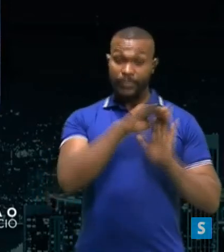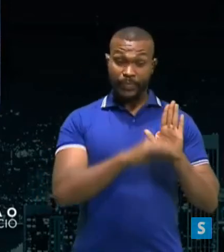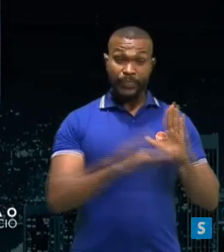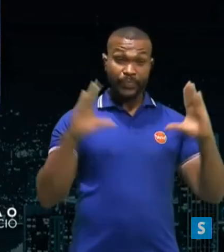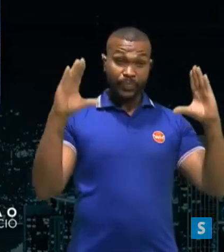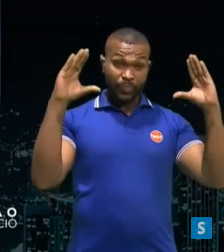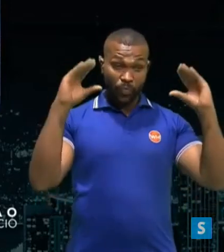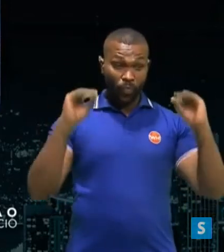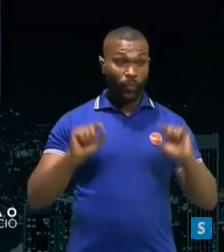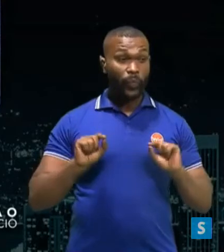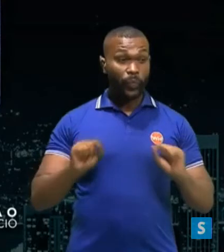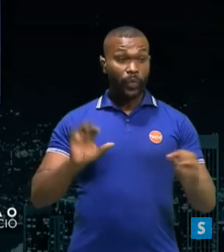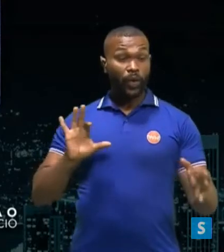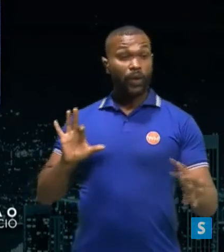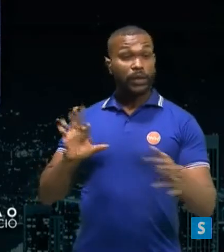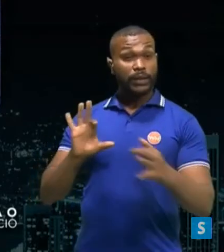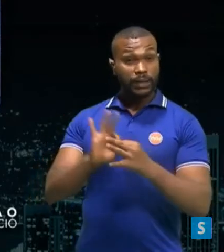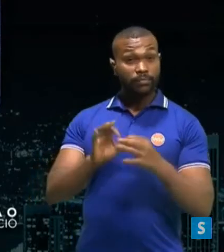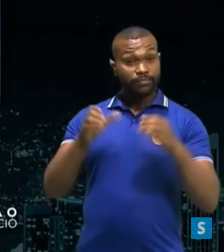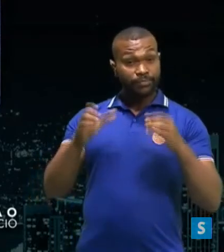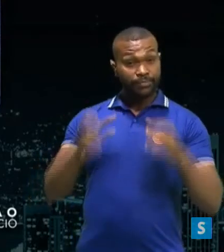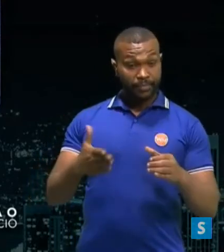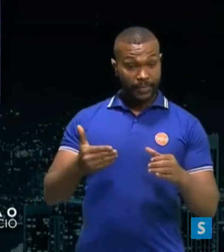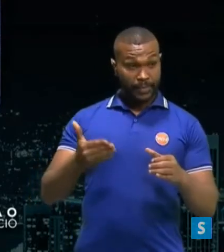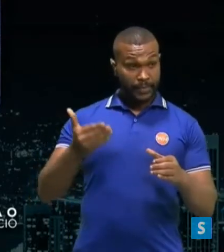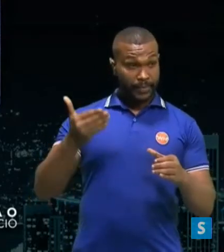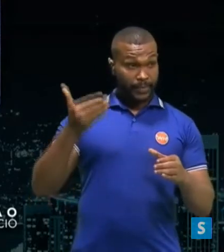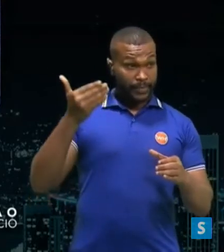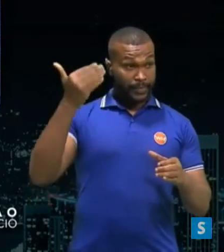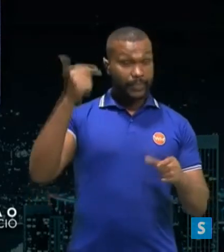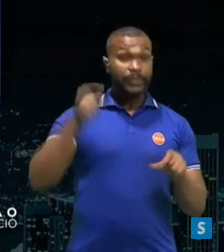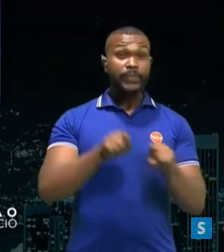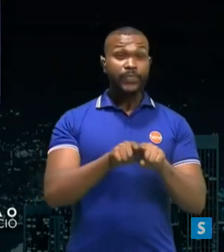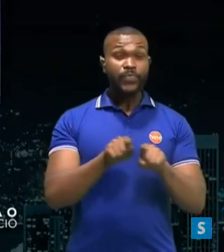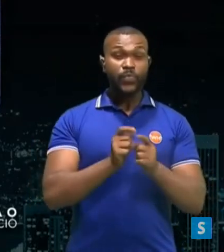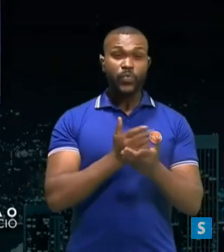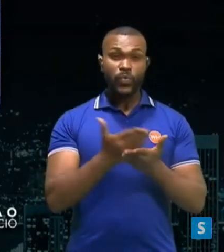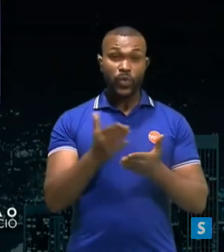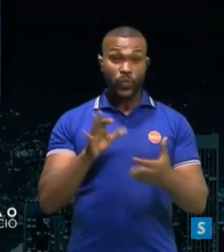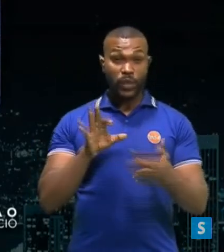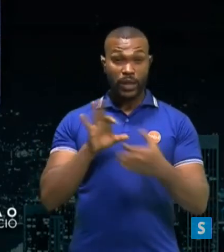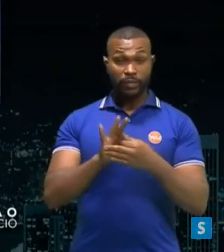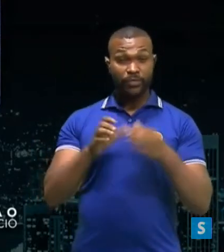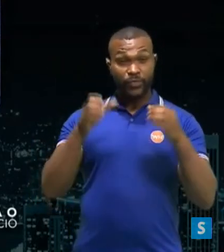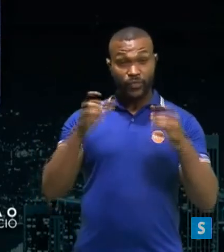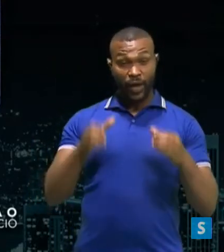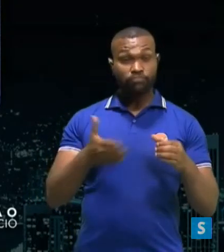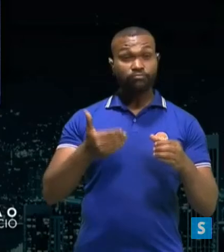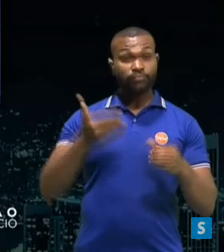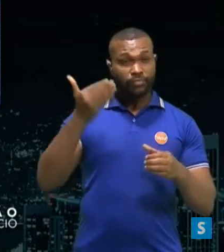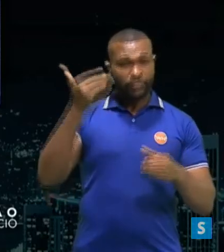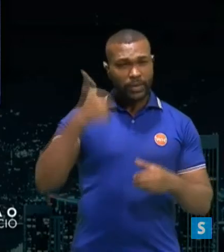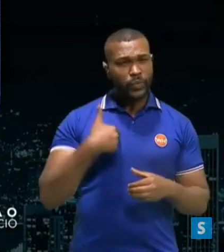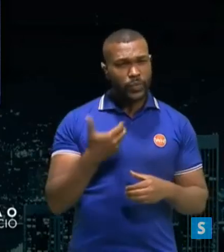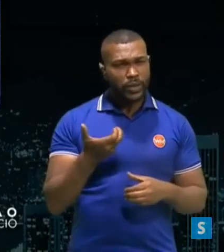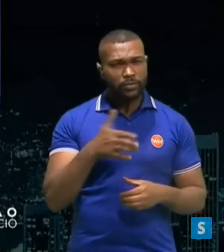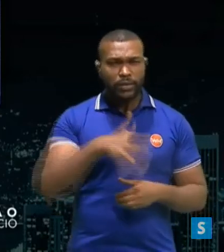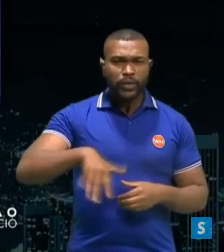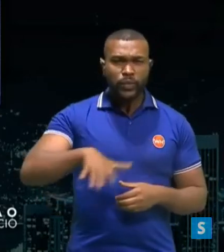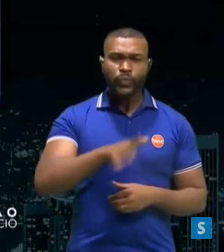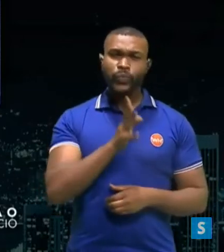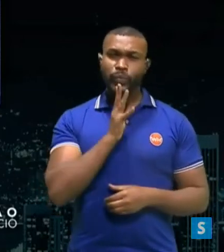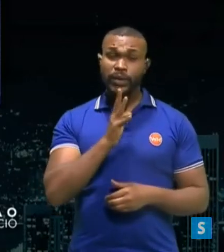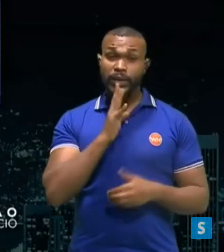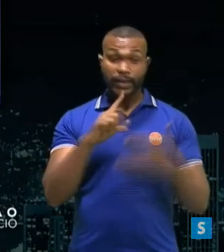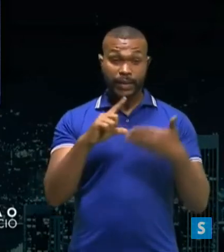que da noite e ao conexão Vale do Silício mas antes da gente trazer e começar o conexão eu queria que vocês conhecessem um pouco mais a